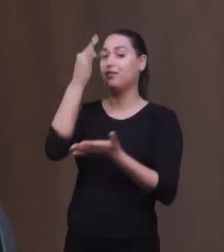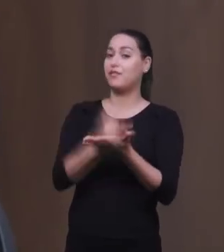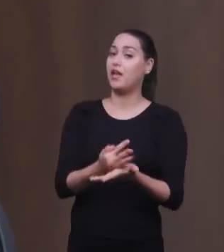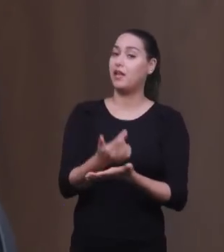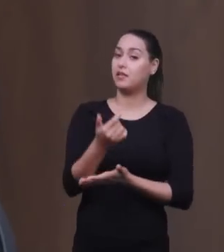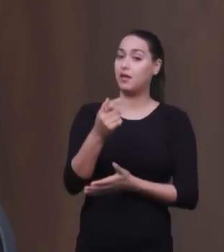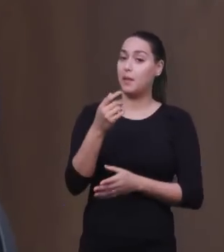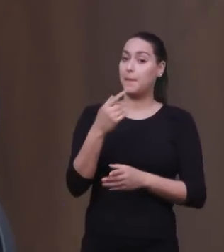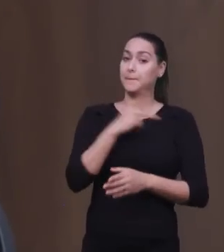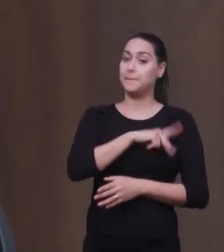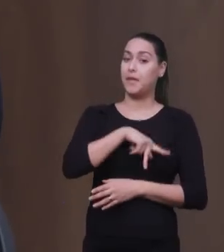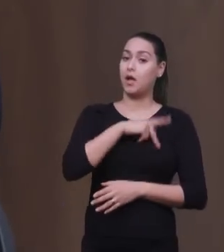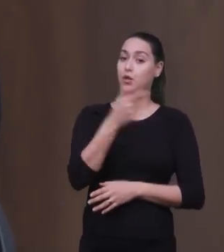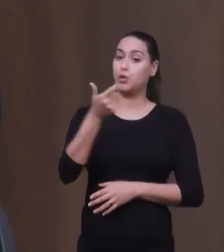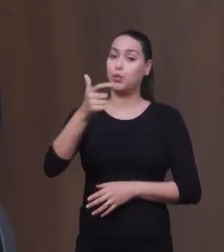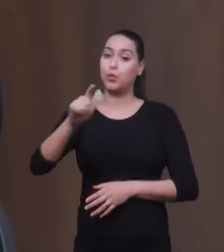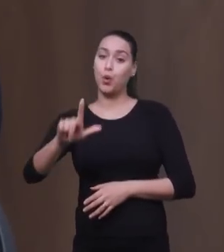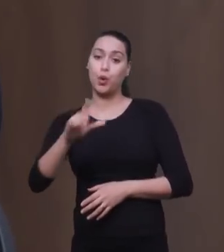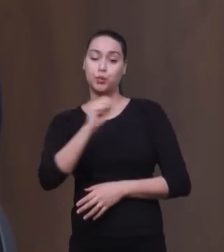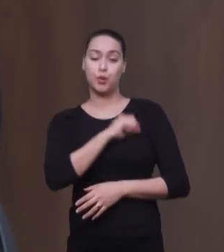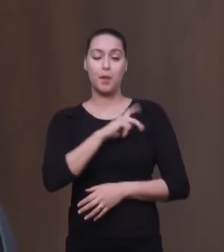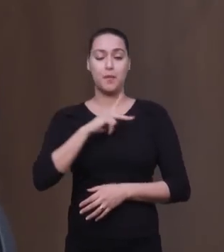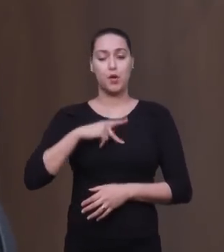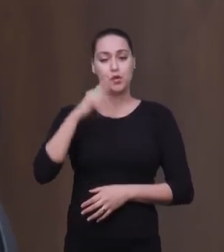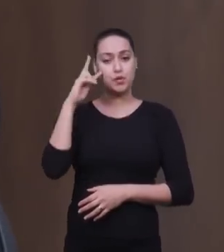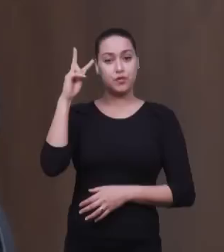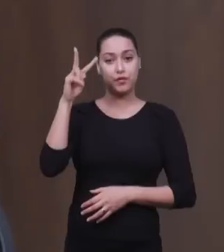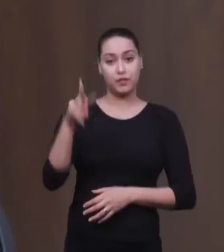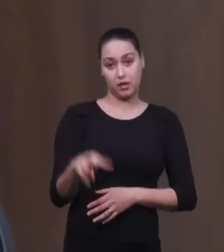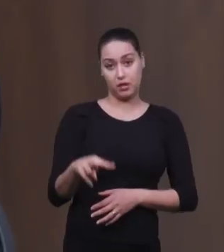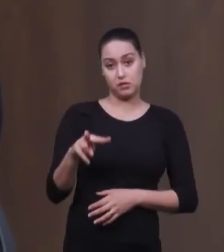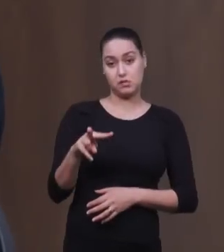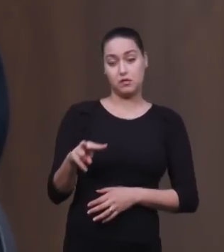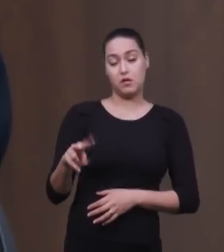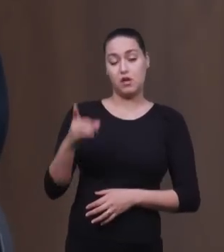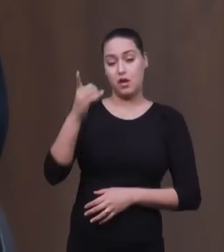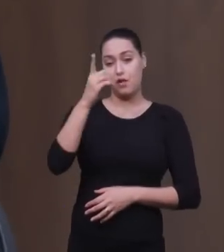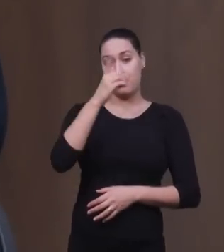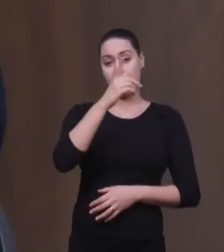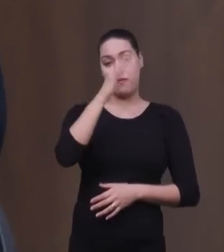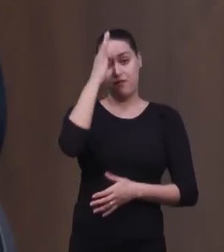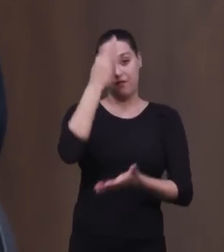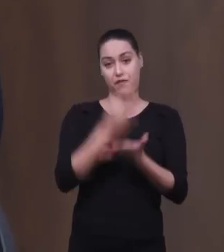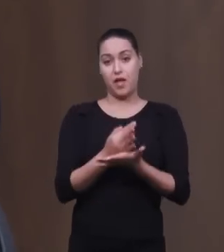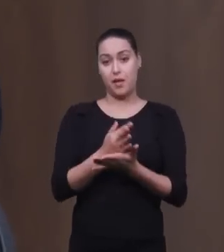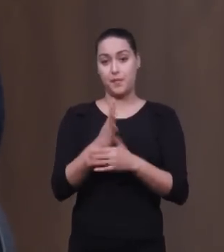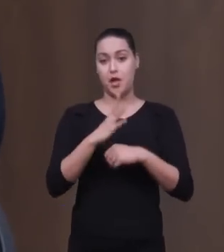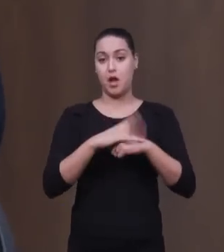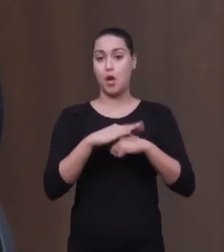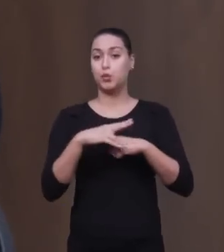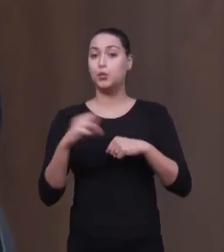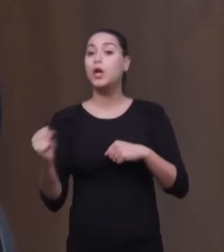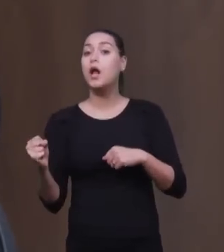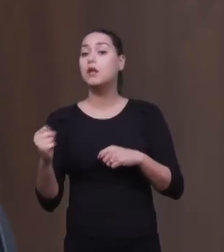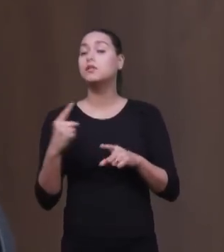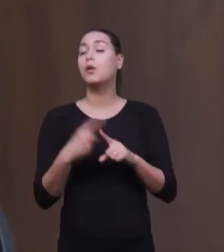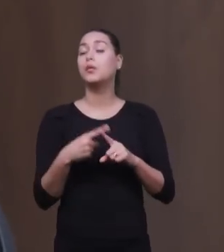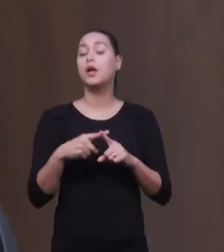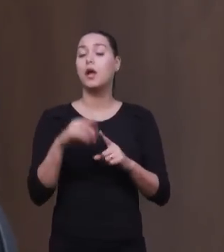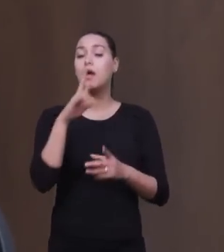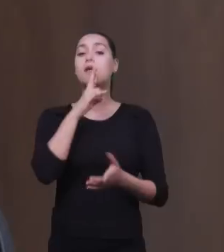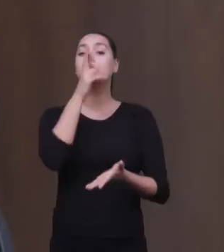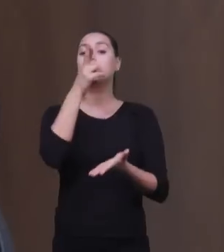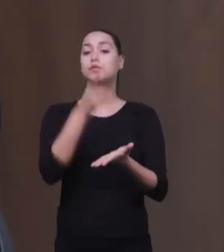que Paulo e o outro apóstolo estavam lá vendo naquele homem, que ele era vendo que ele tinha fé para ser curado, era uma fé já resultante